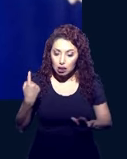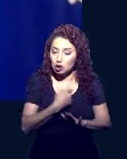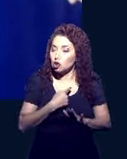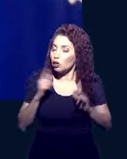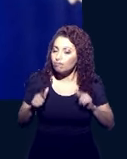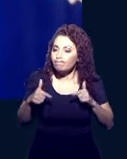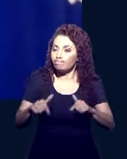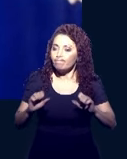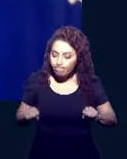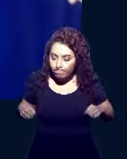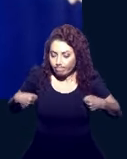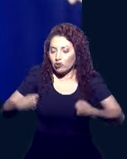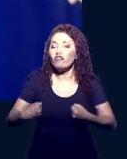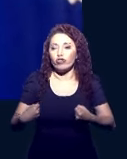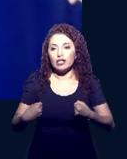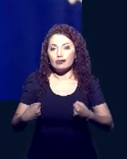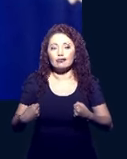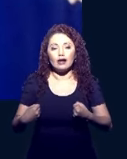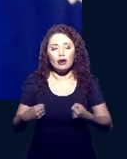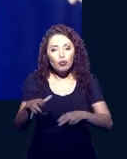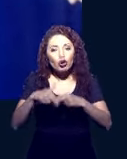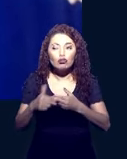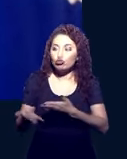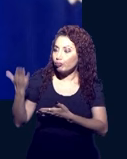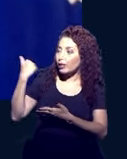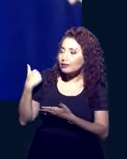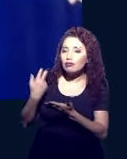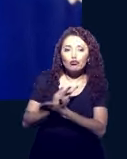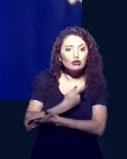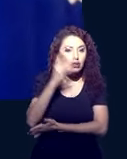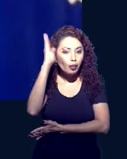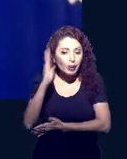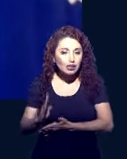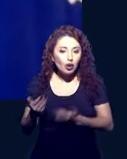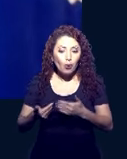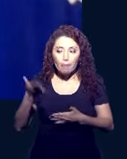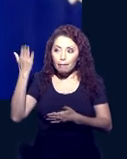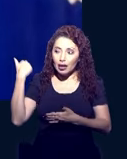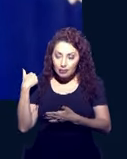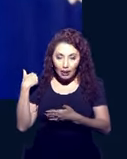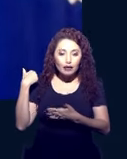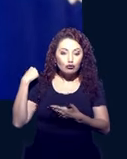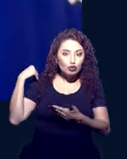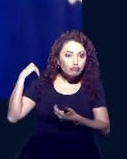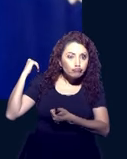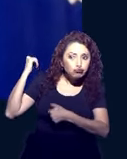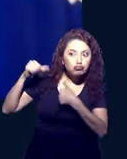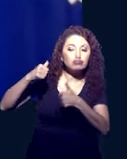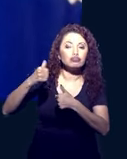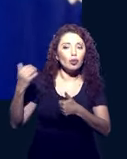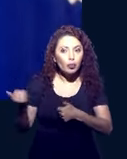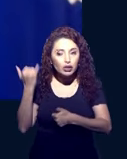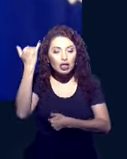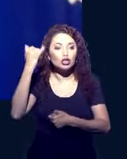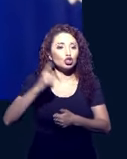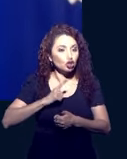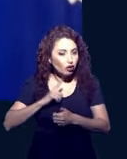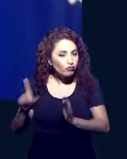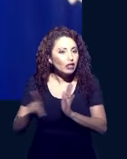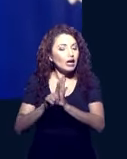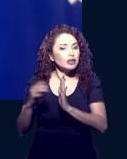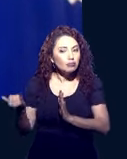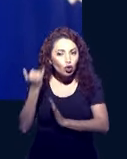de um passado recente do Brasil que foi um passado eh de transformações de Marcos legislativos importantes de reformas eh